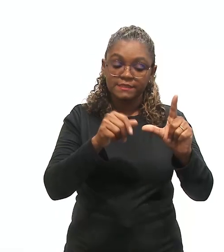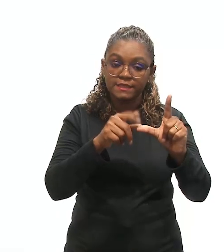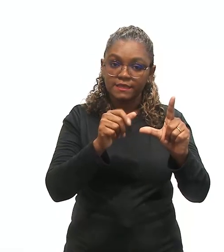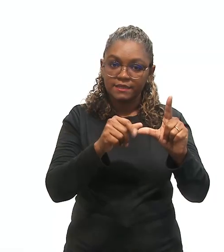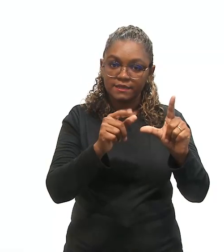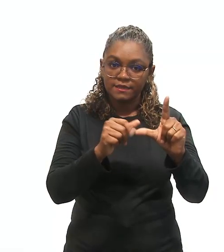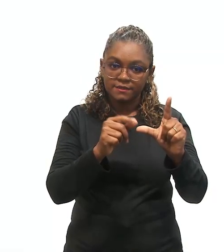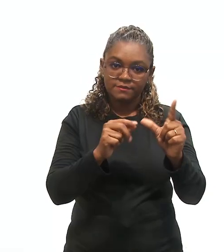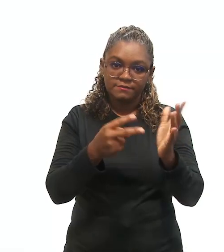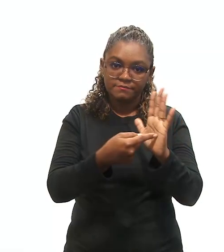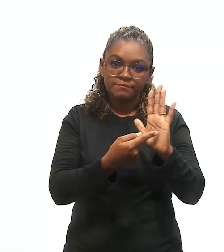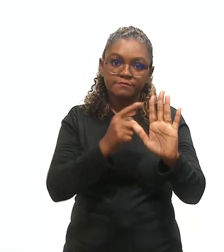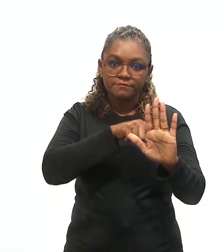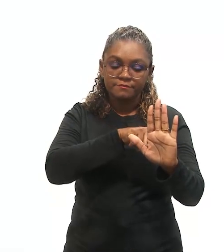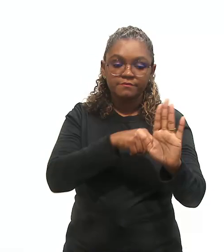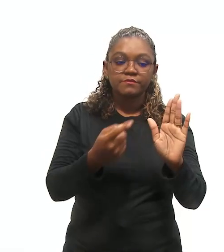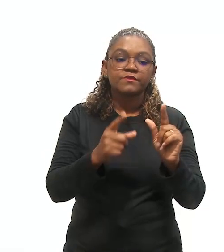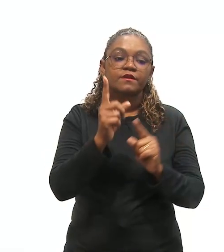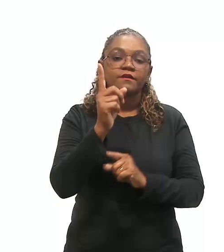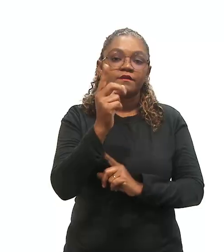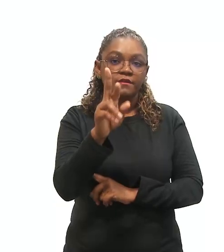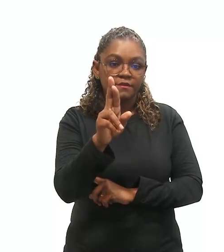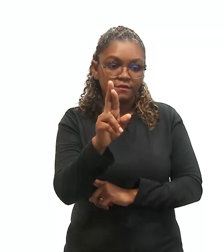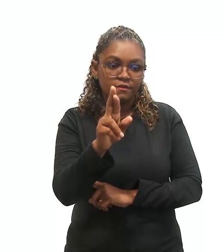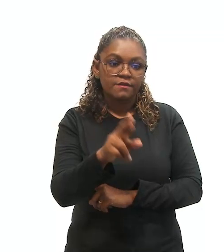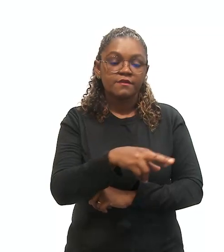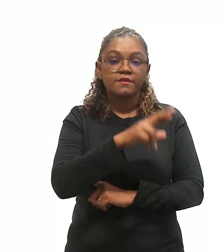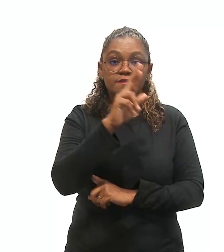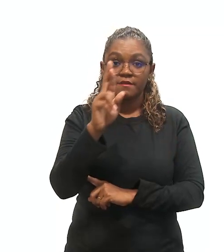resumido da execução